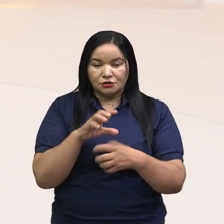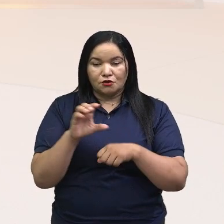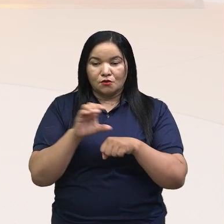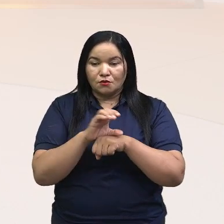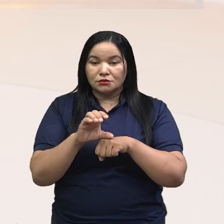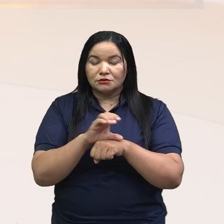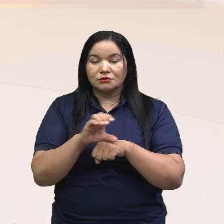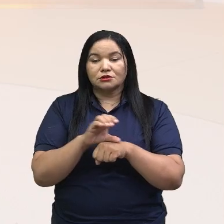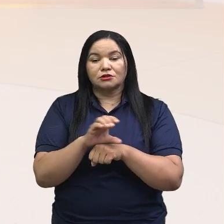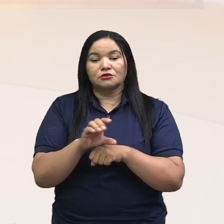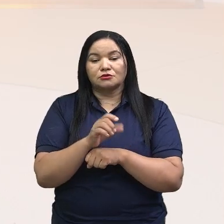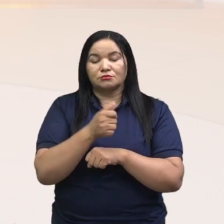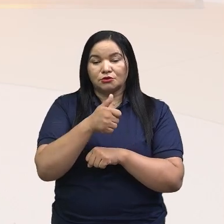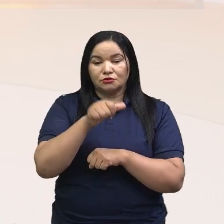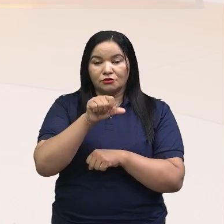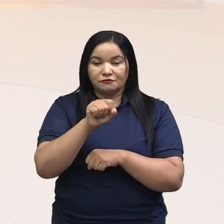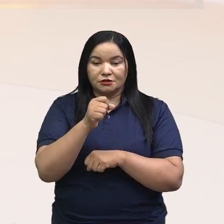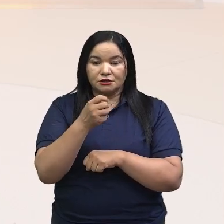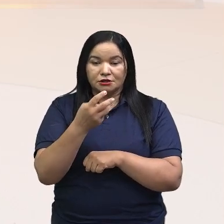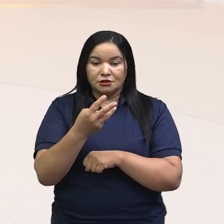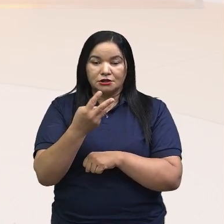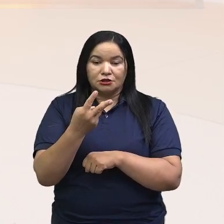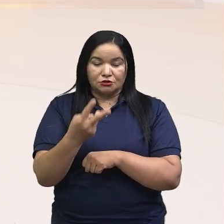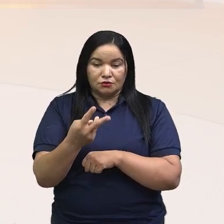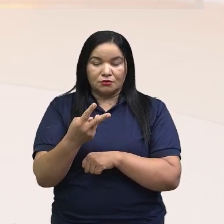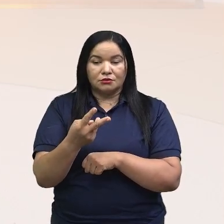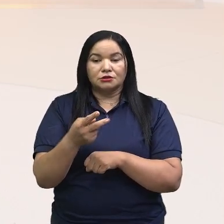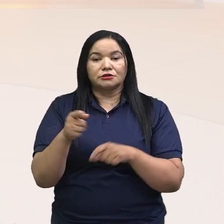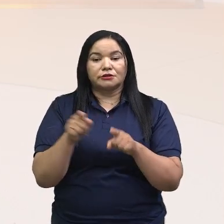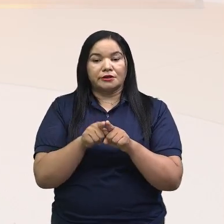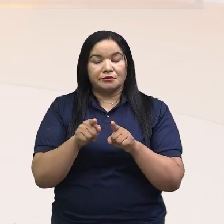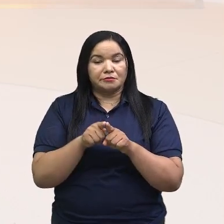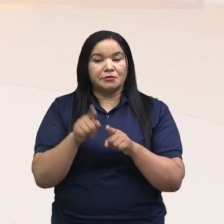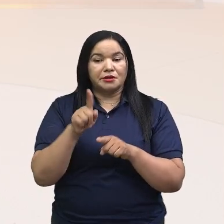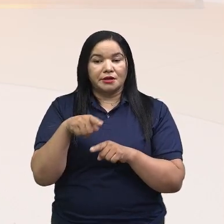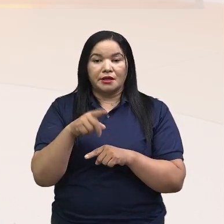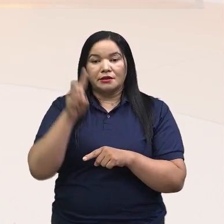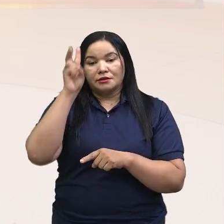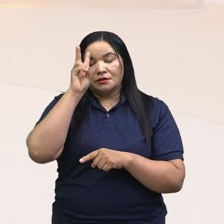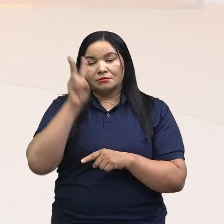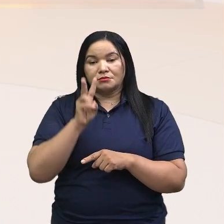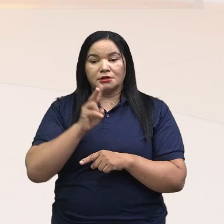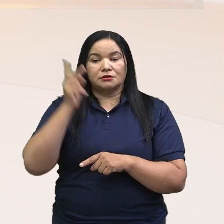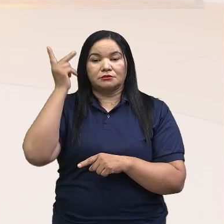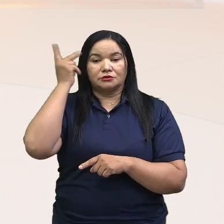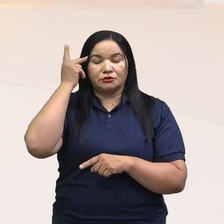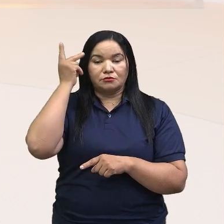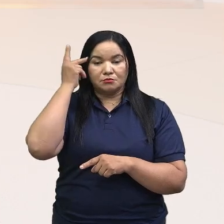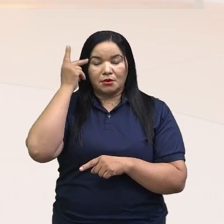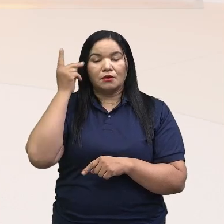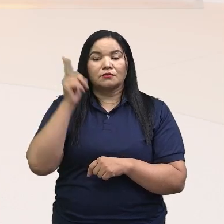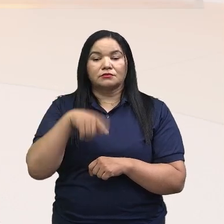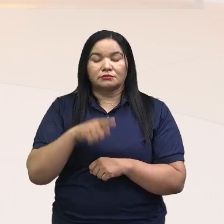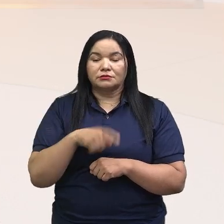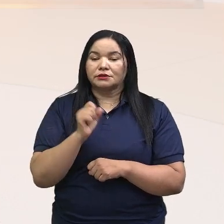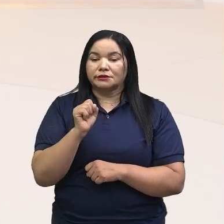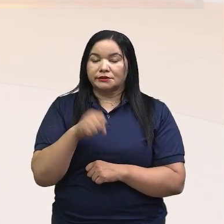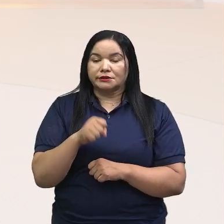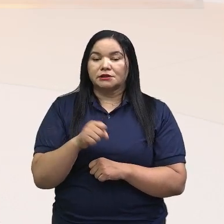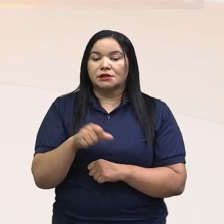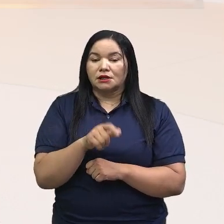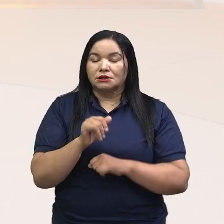Constitucionalista de 32 são comemoradas, né, amplamente comemoradas no estado de São Paulo. Eles